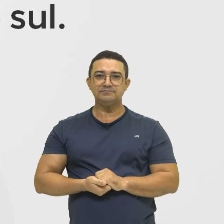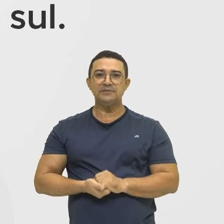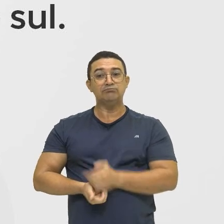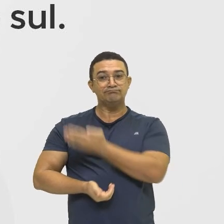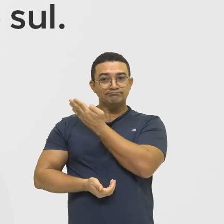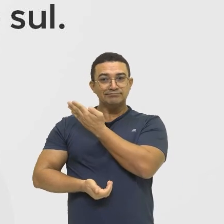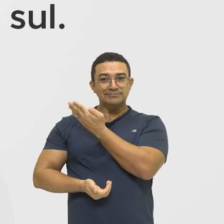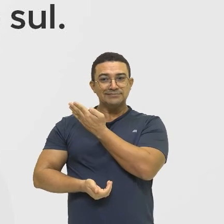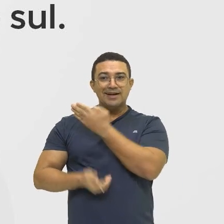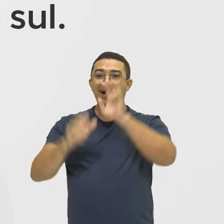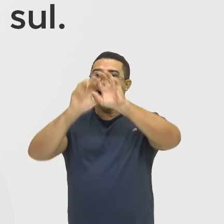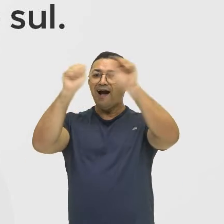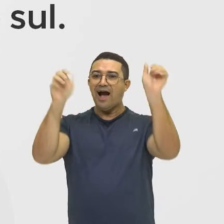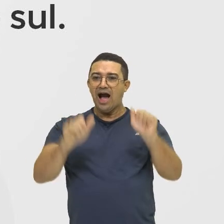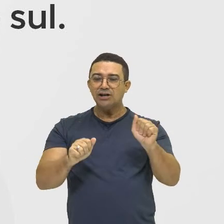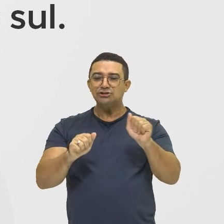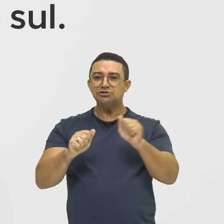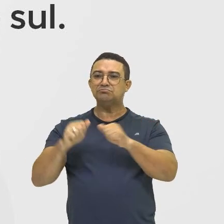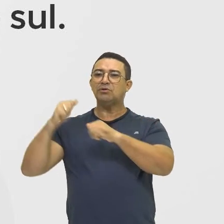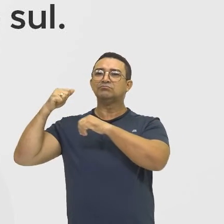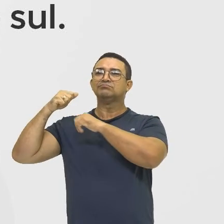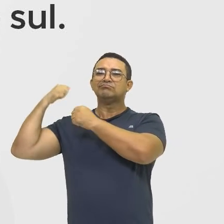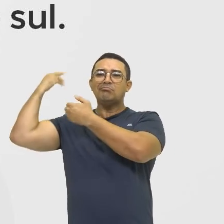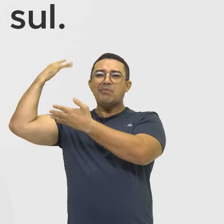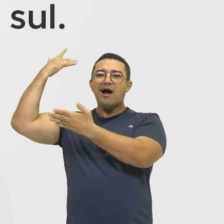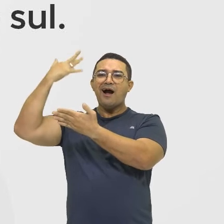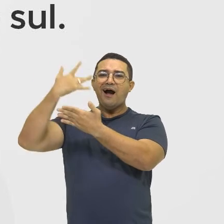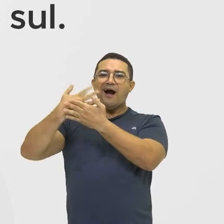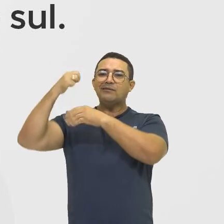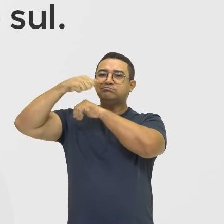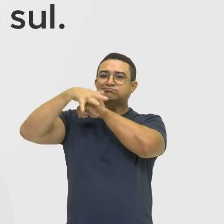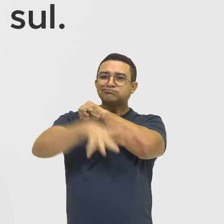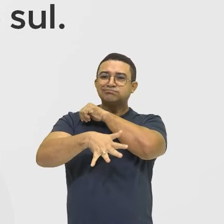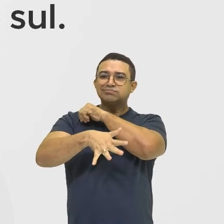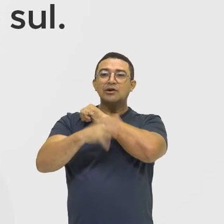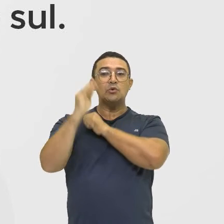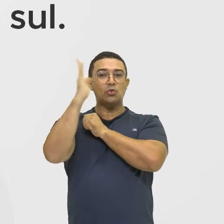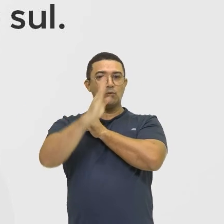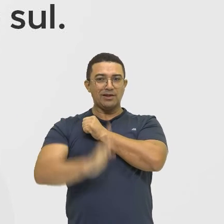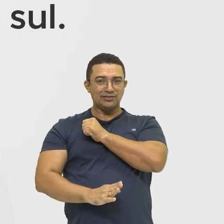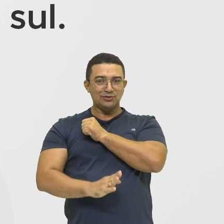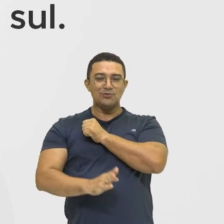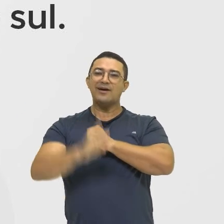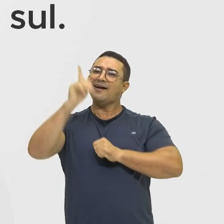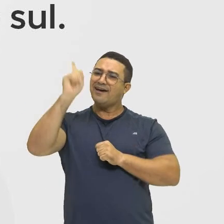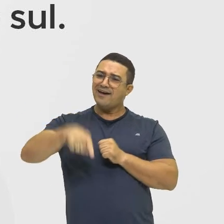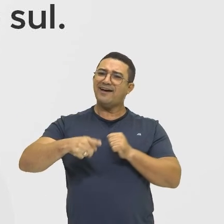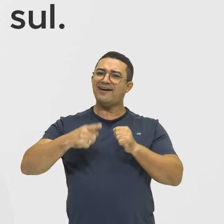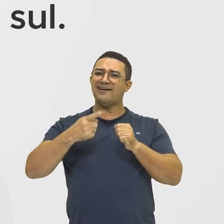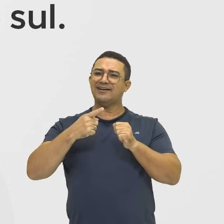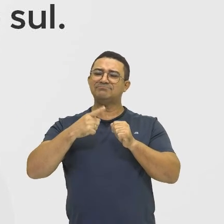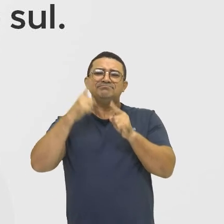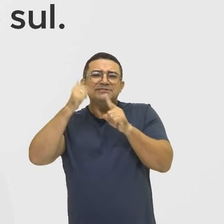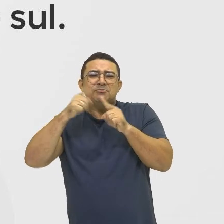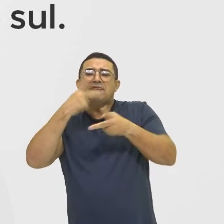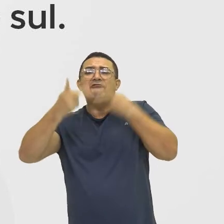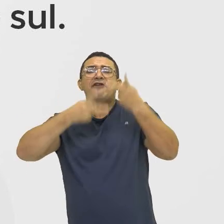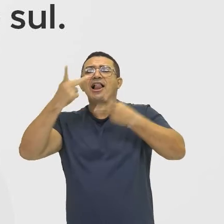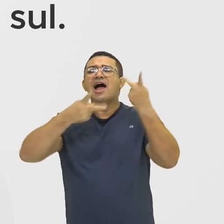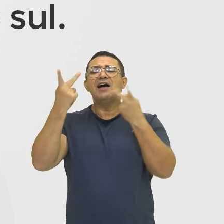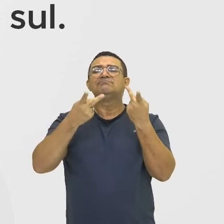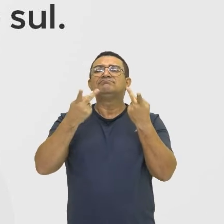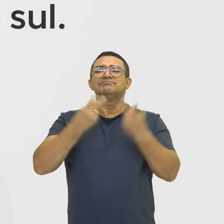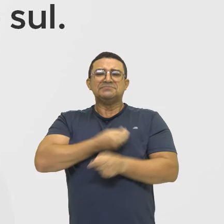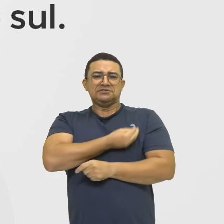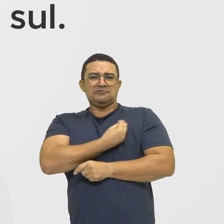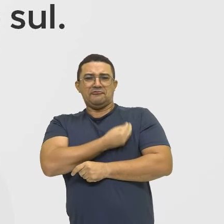o seguinte: falar sobre a pré-história do Brasil é escrever a história dos indígenas brasileiros antes da